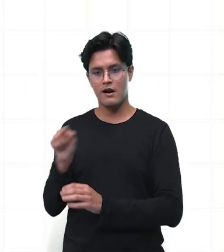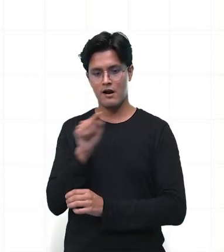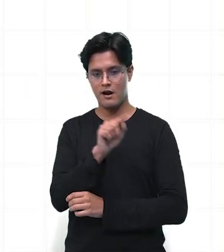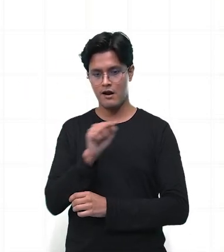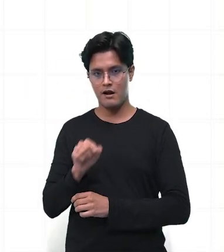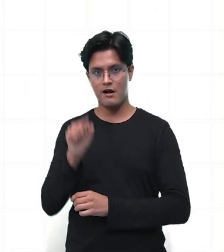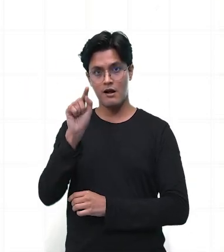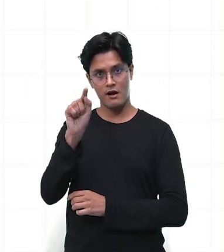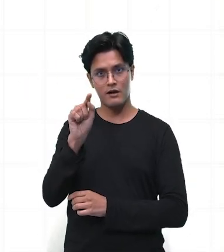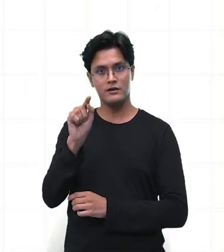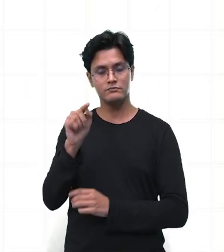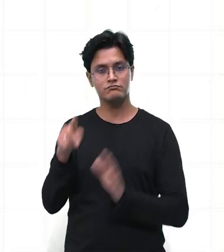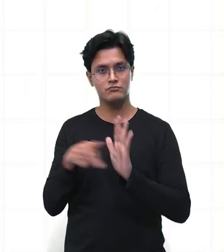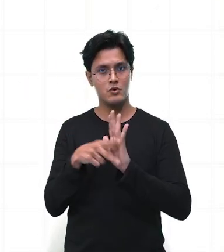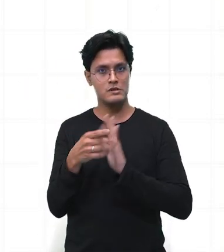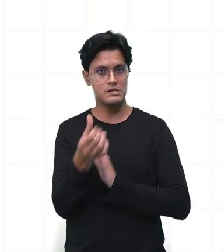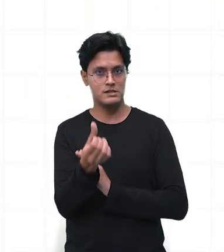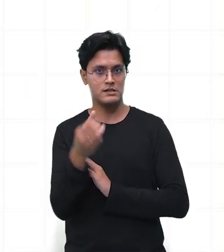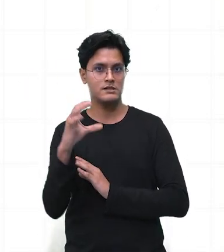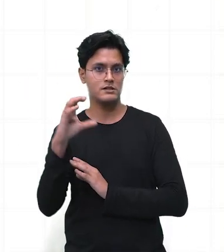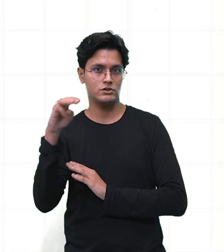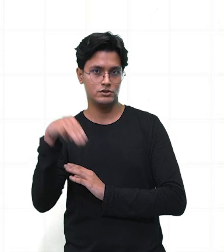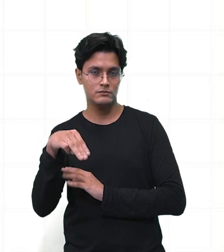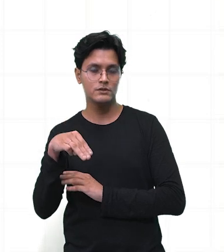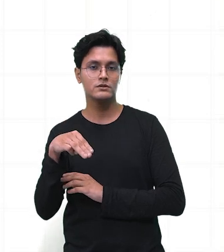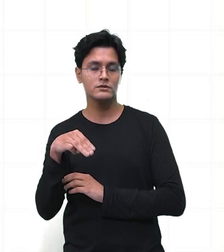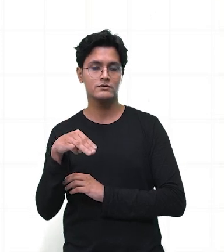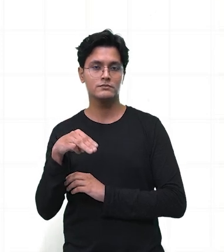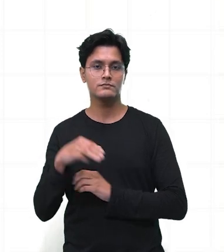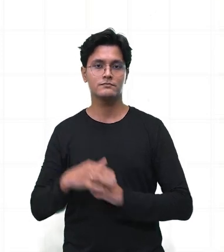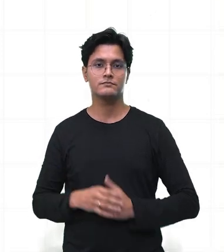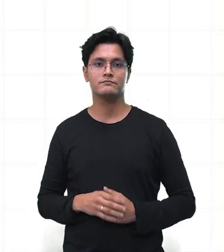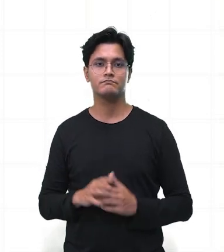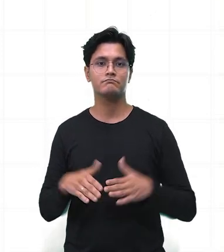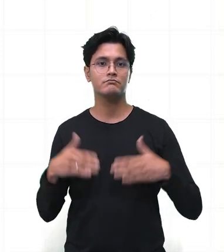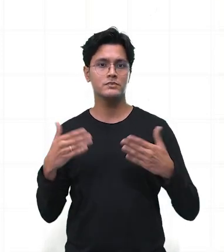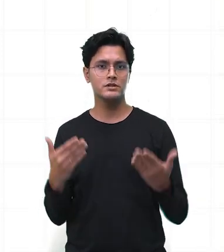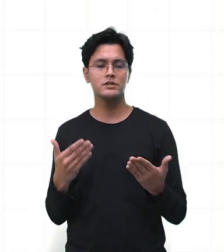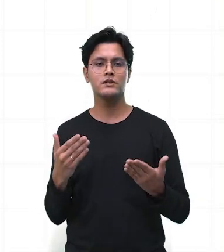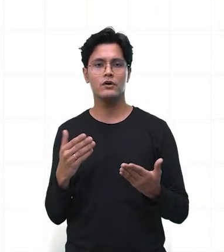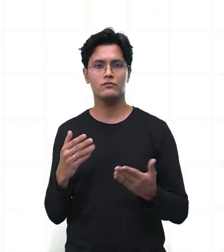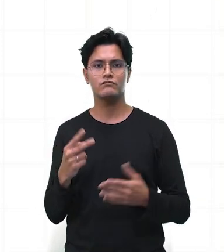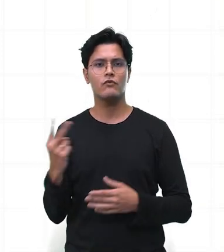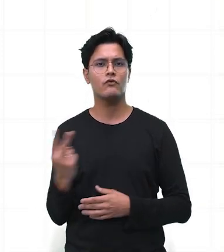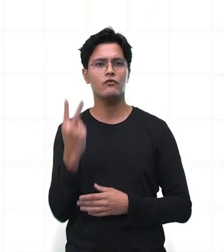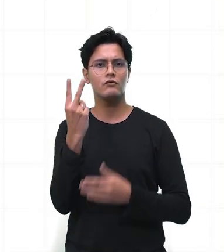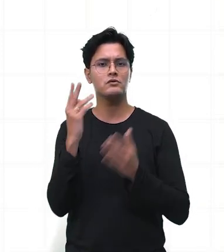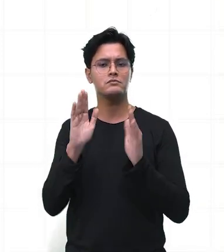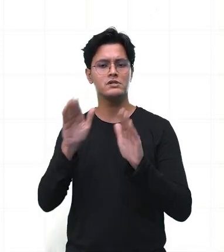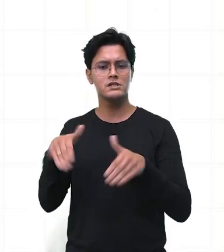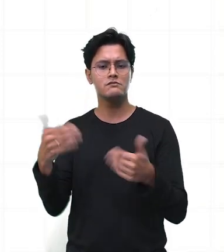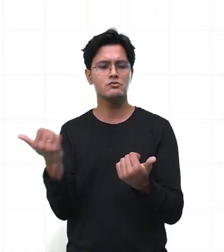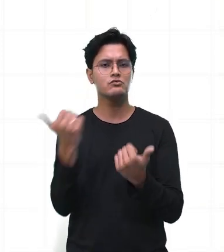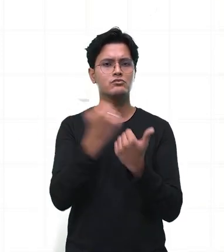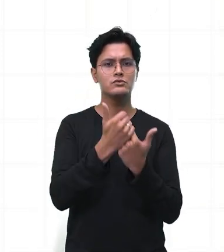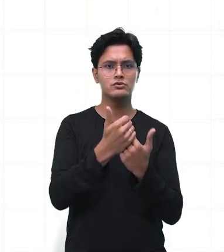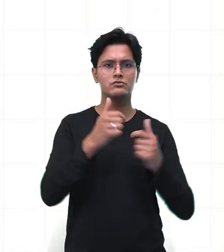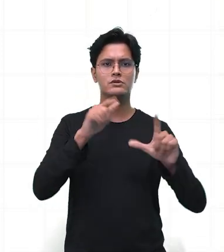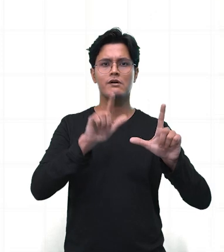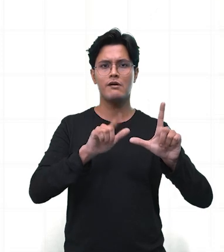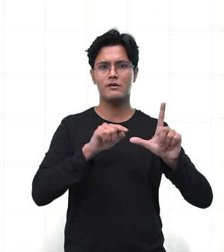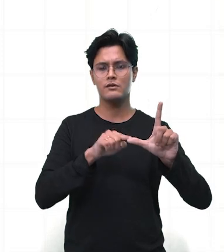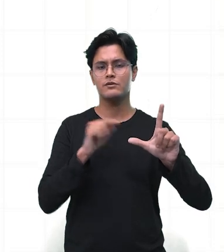Beleza? Então, olha só, o único valor que eu consigo colocar no lugar dessa